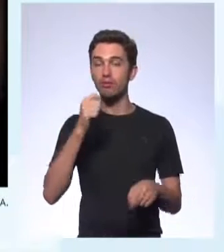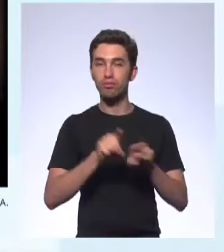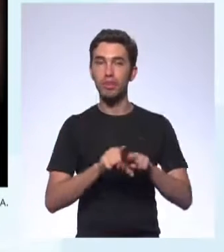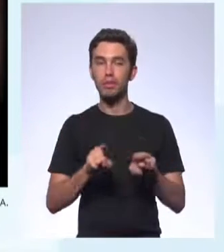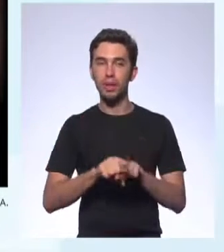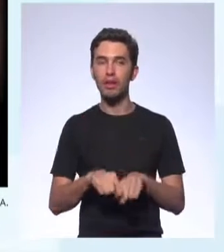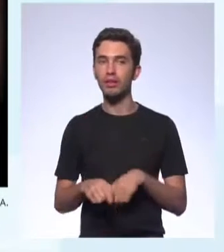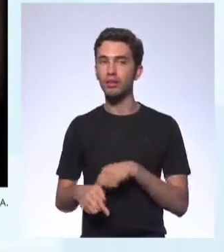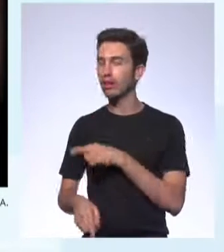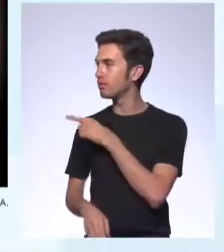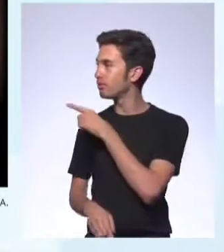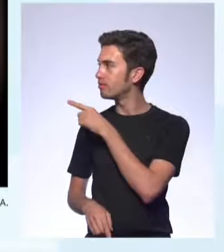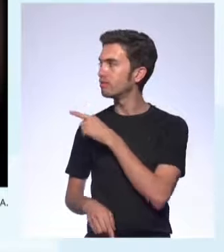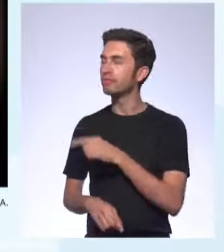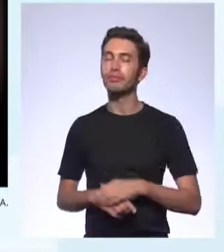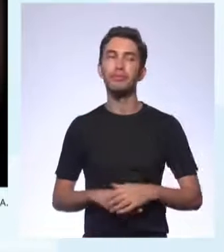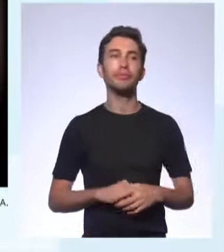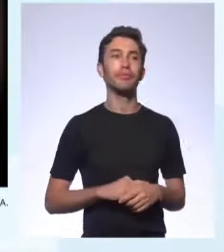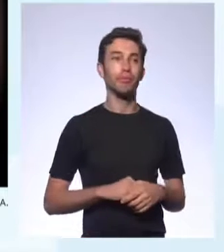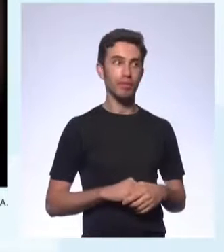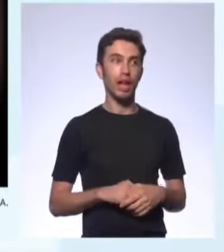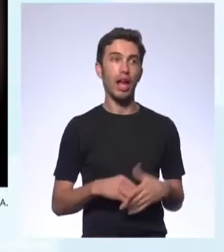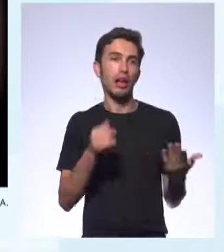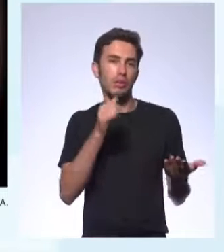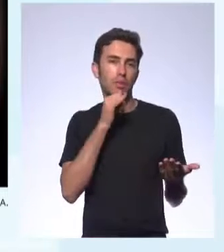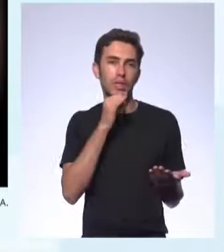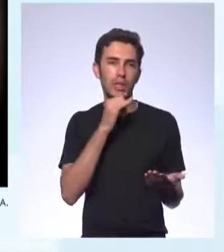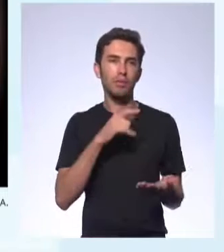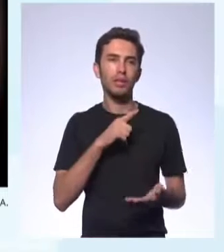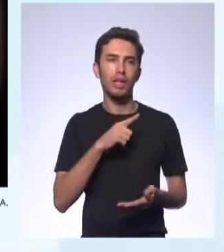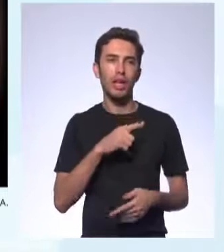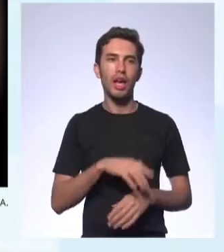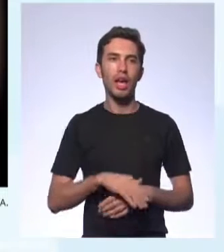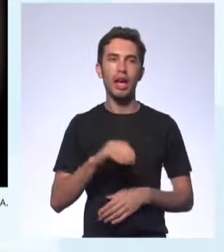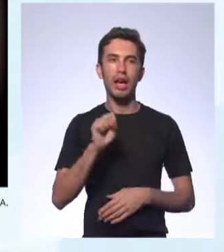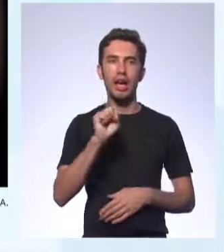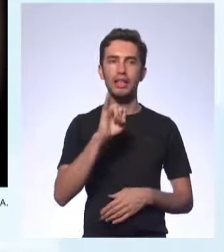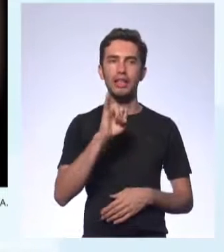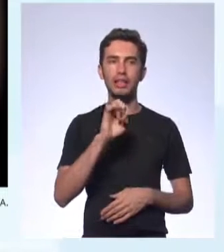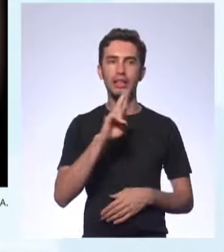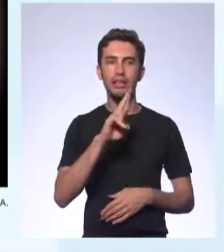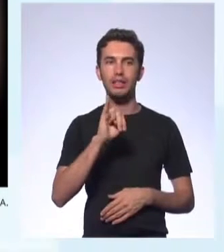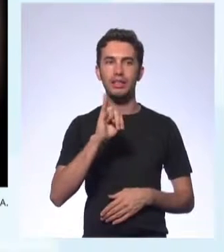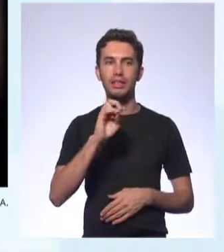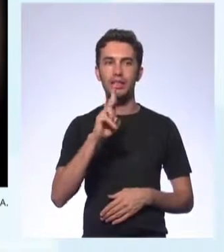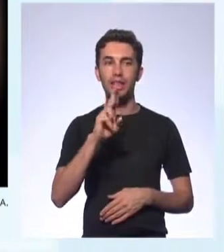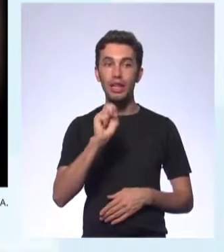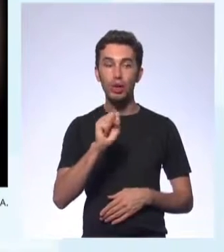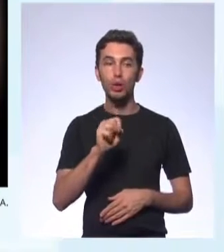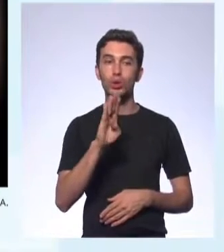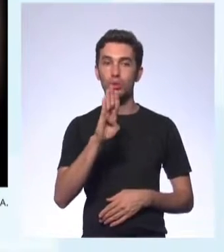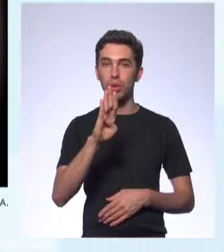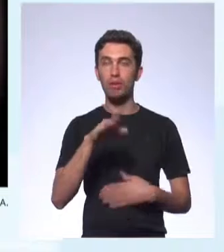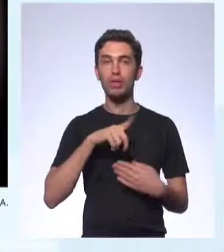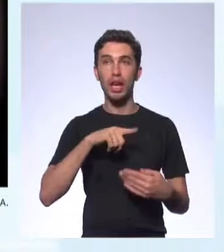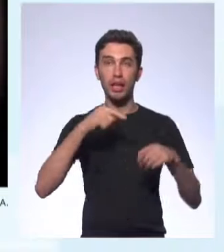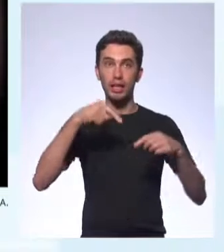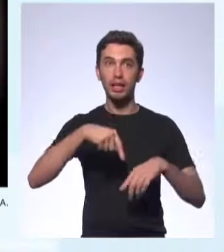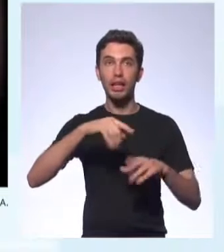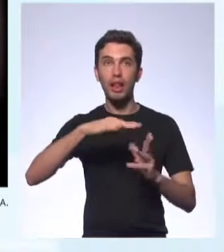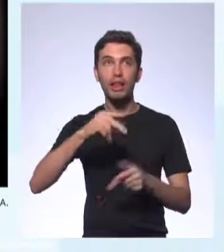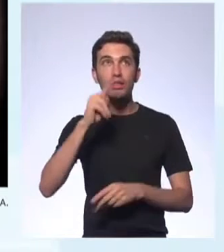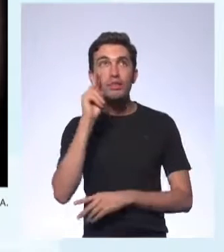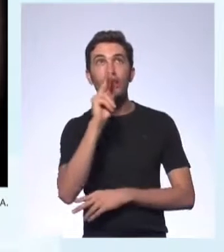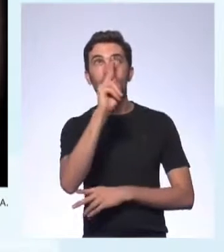que são, como exemplo, a gente tem aí Sirius B, que são observáveis por nós e tudo mais. Agora, por uma